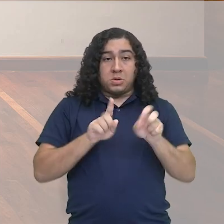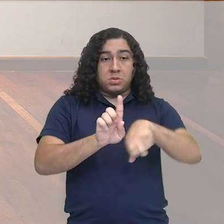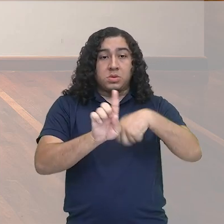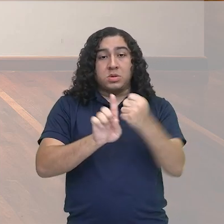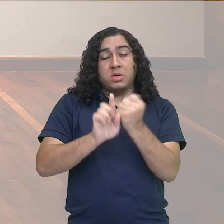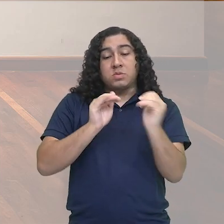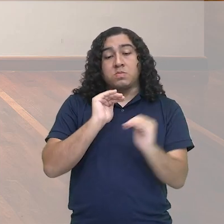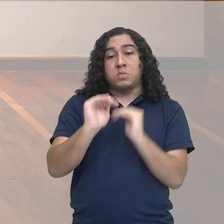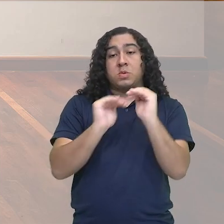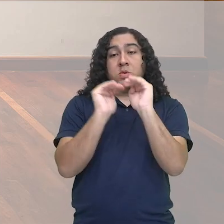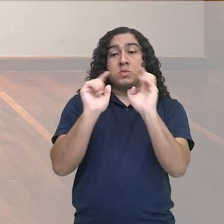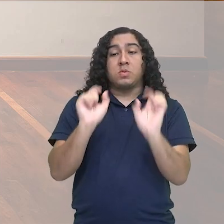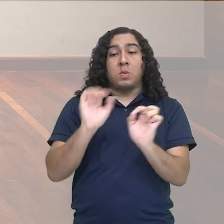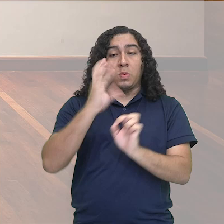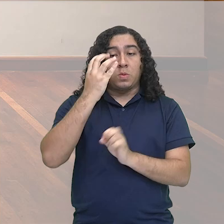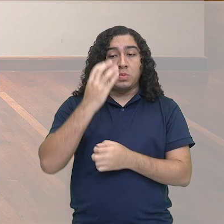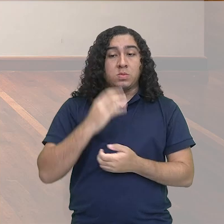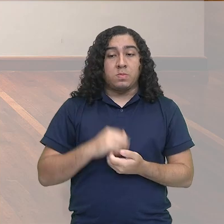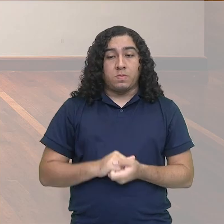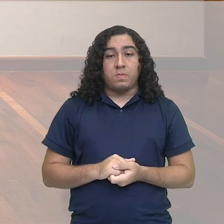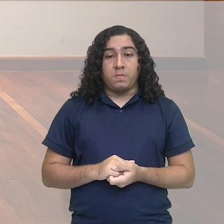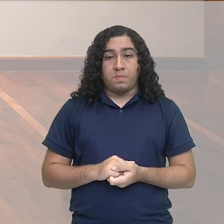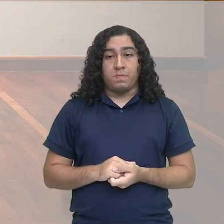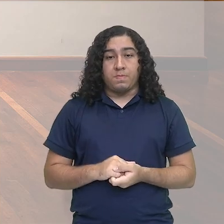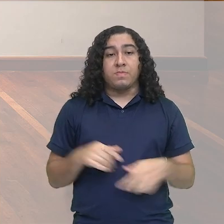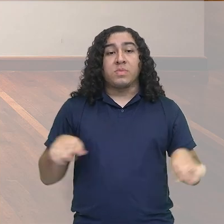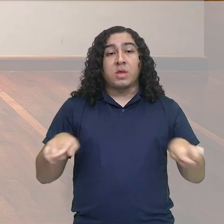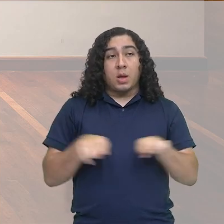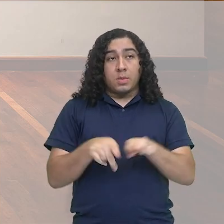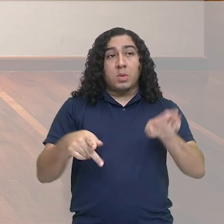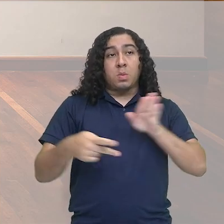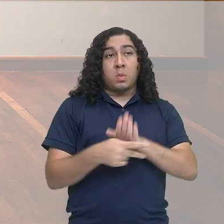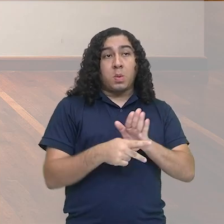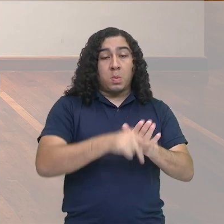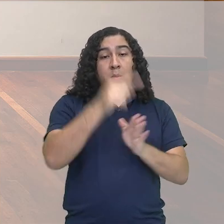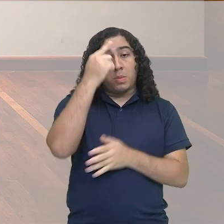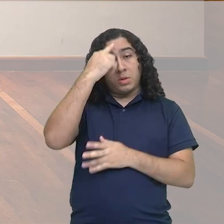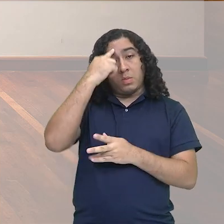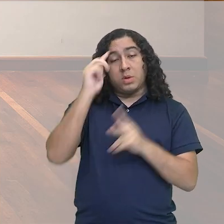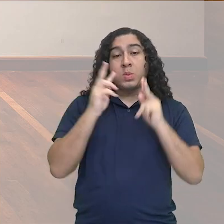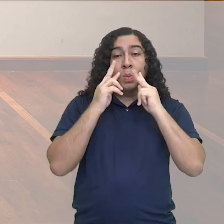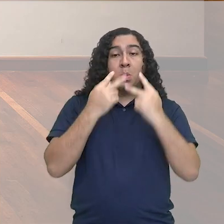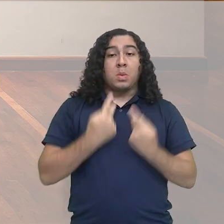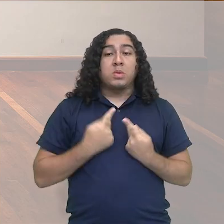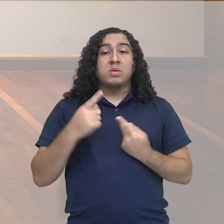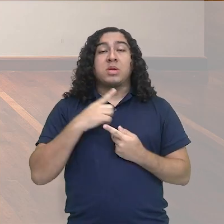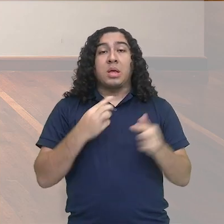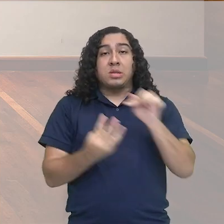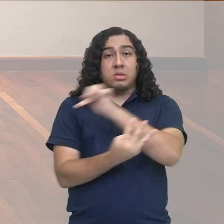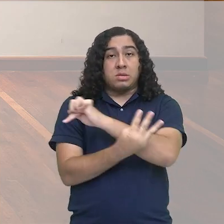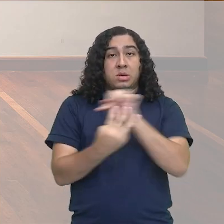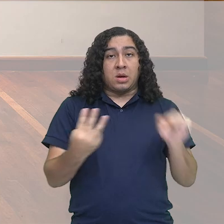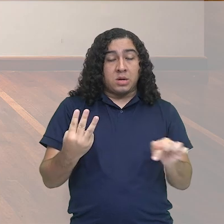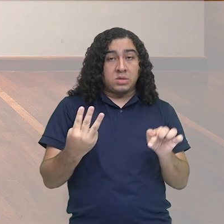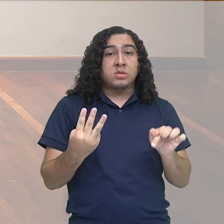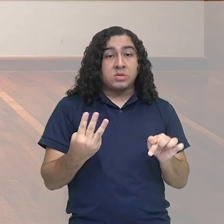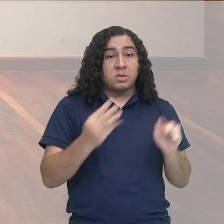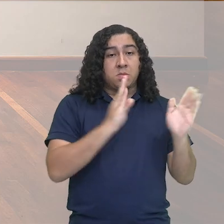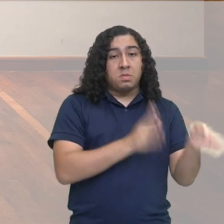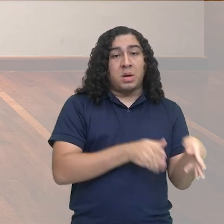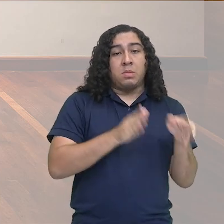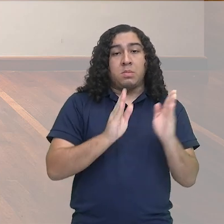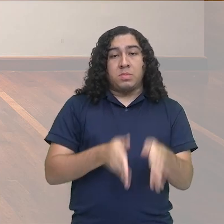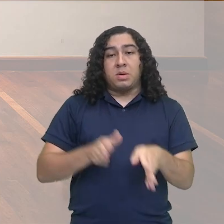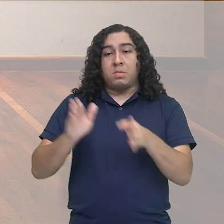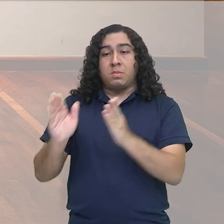humana, ele e até do próprio pensamento humano, passa obrigatoriamente por três estágios,